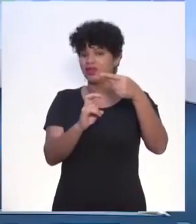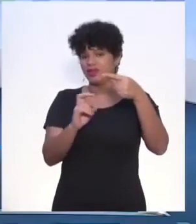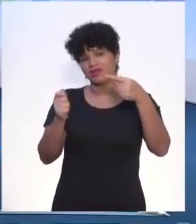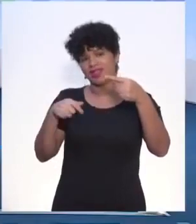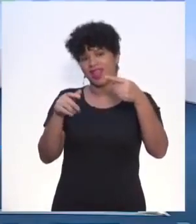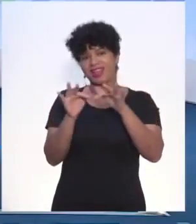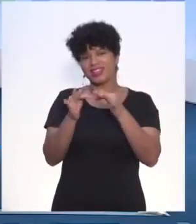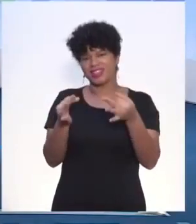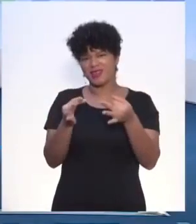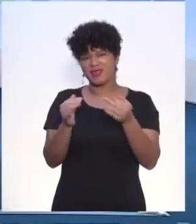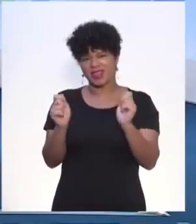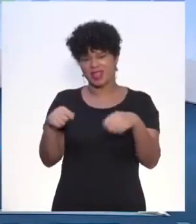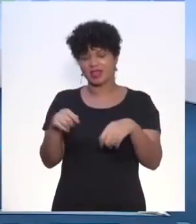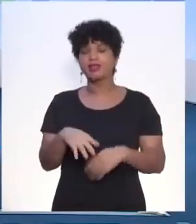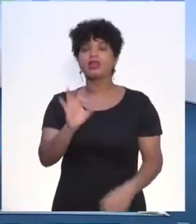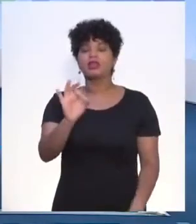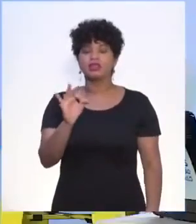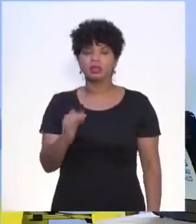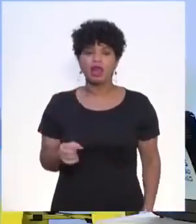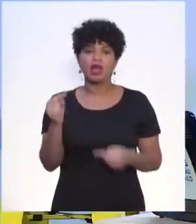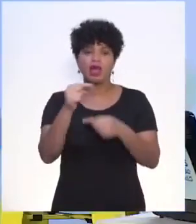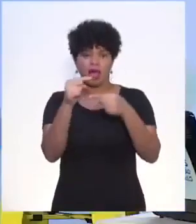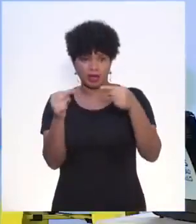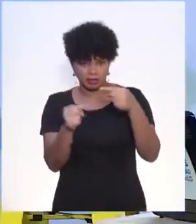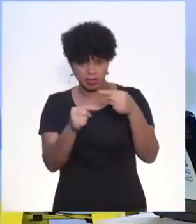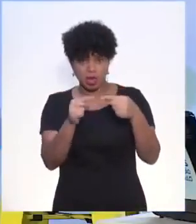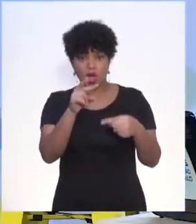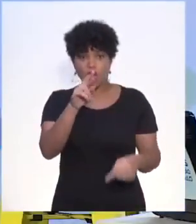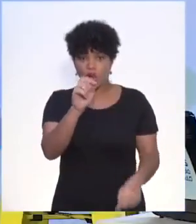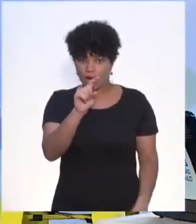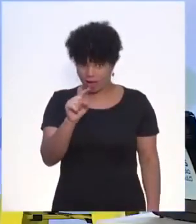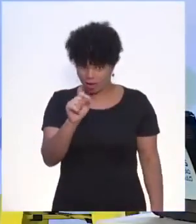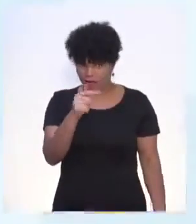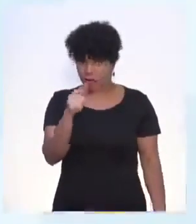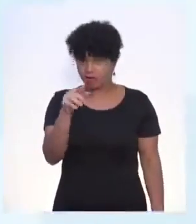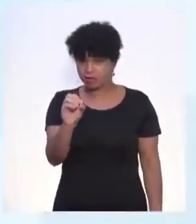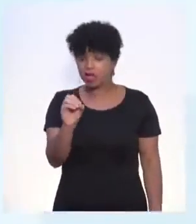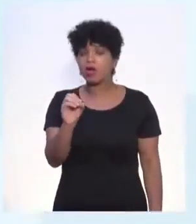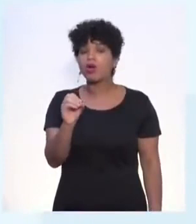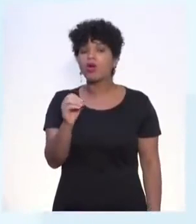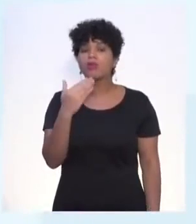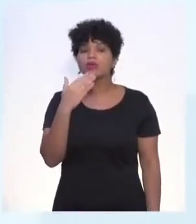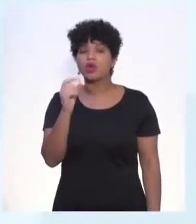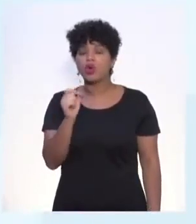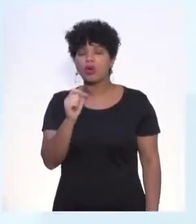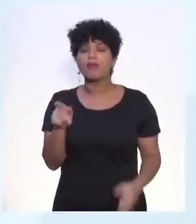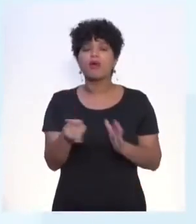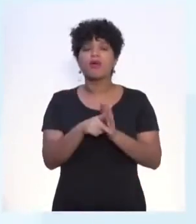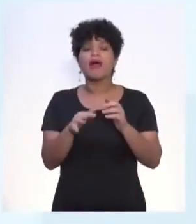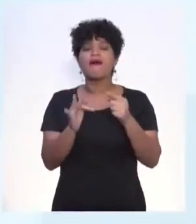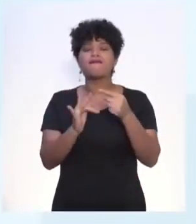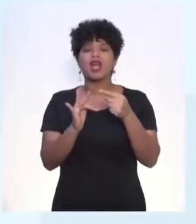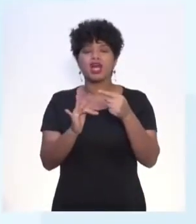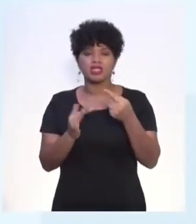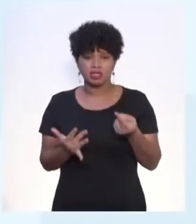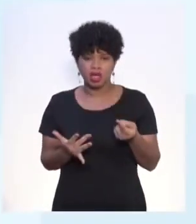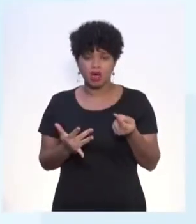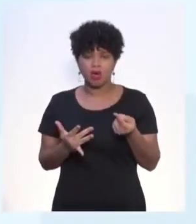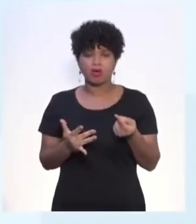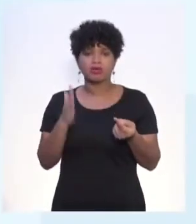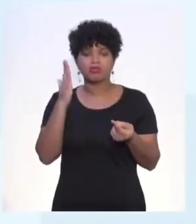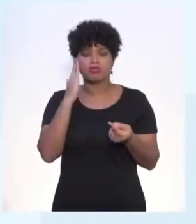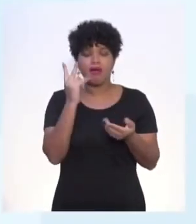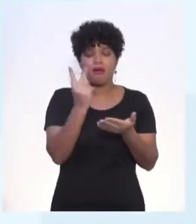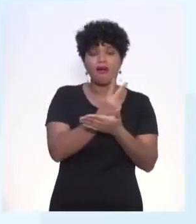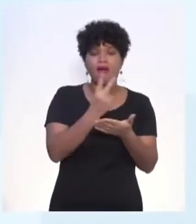bem. De novo, né? A razão ela está associada ao quê? A representação fracionária entre o número de erros.